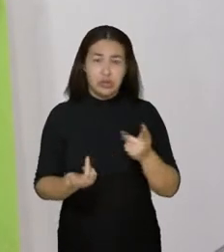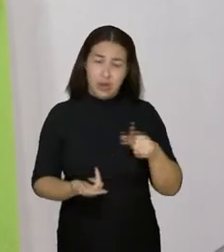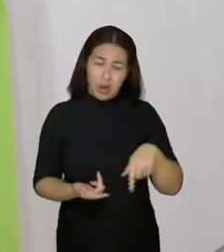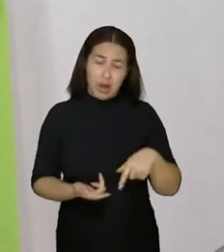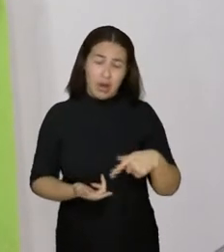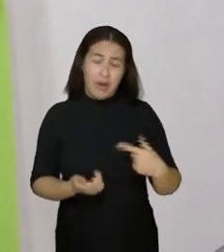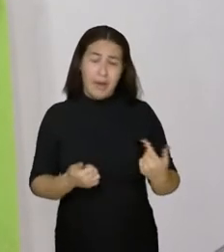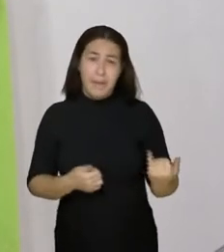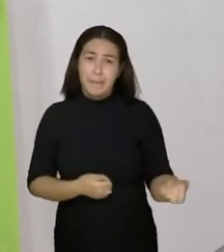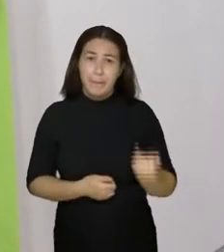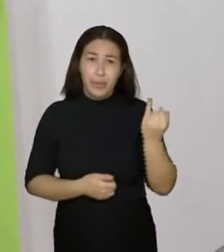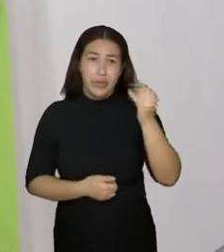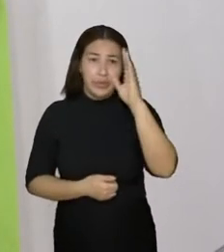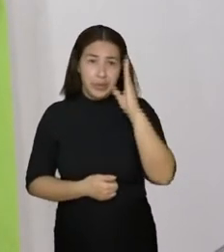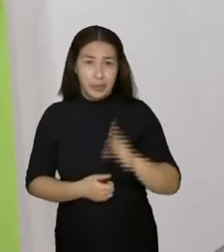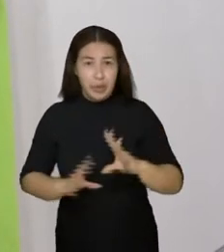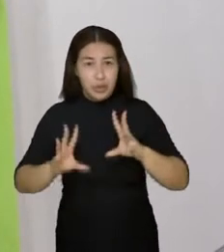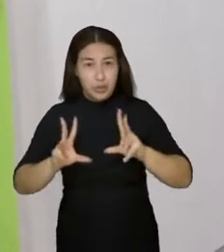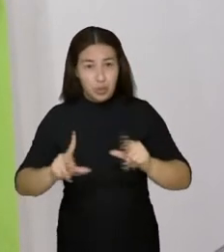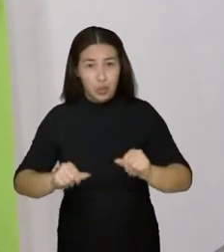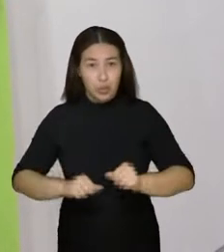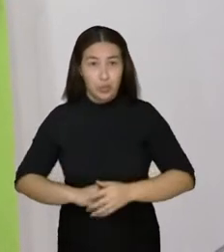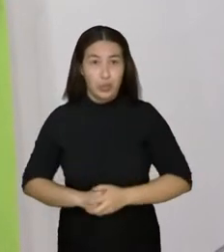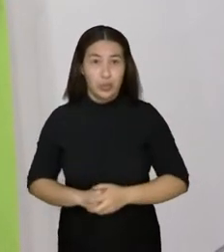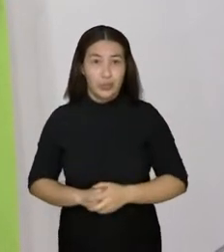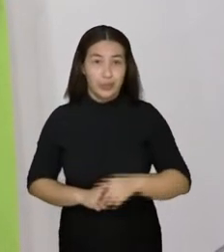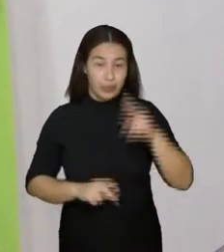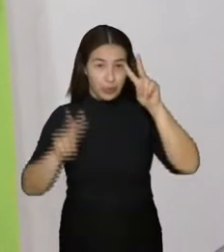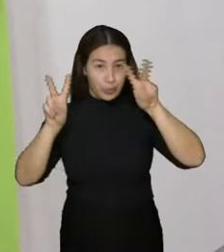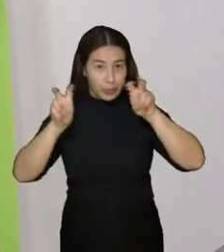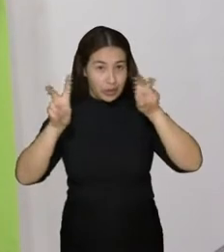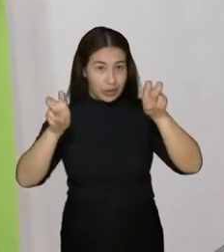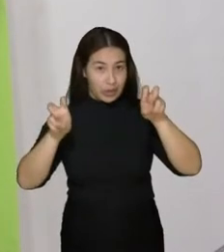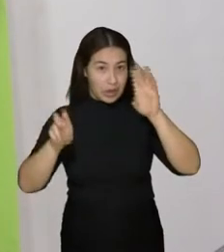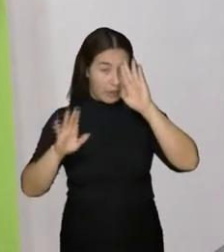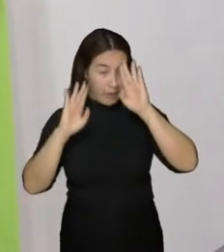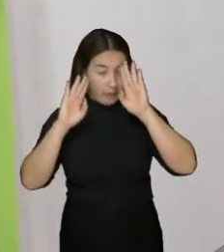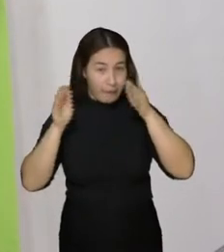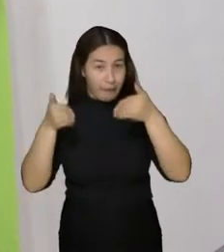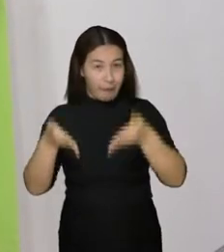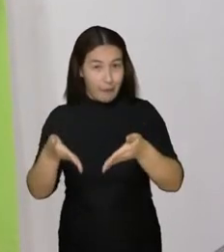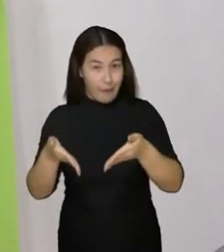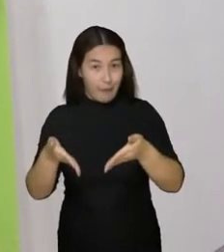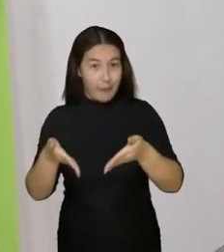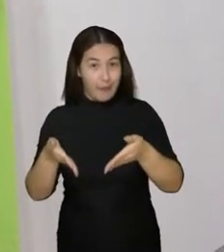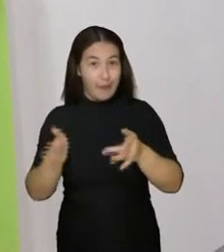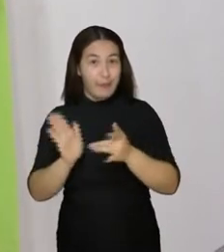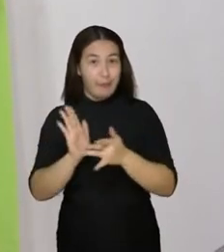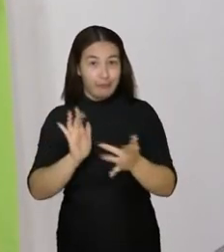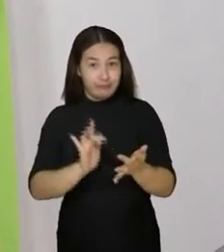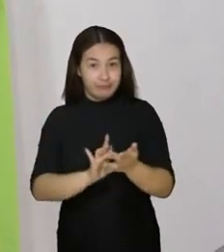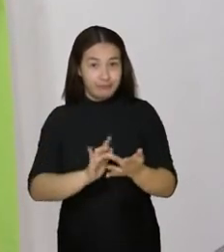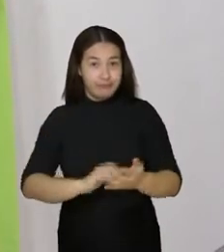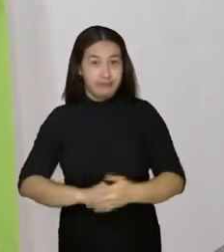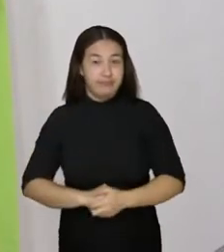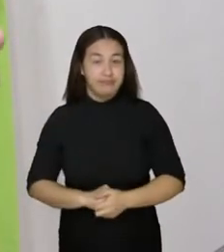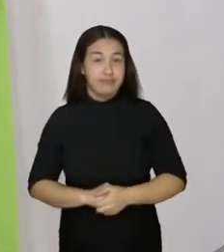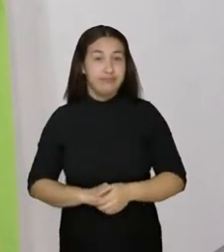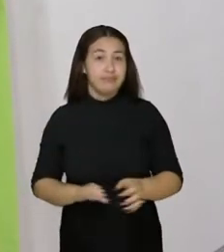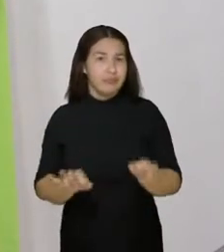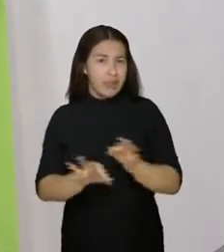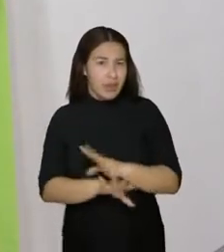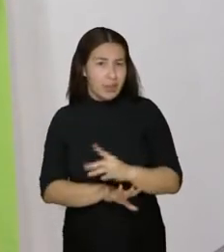para o Brasil na Perspectiva Cristã e eu concluo seu presidente senhores deputados nessa rápida